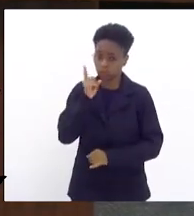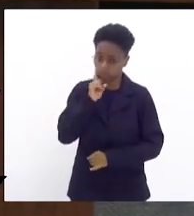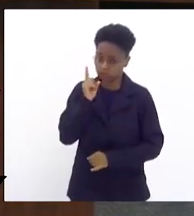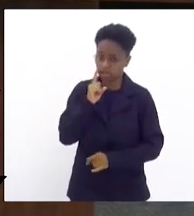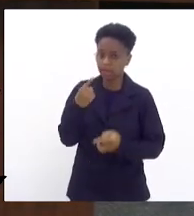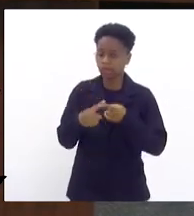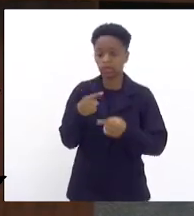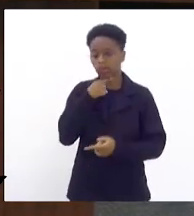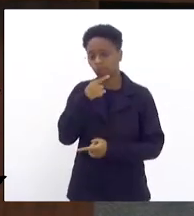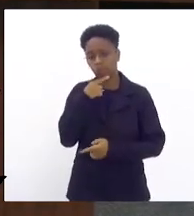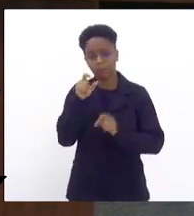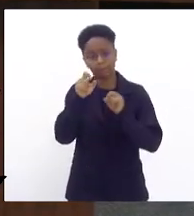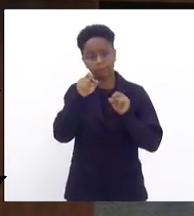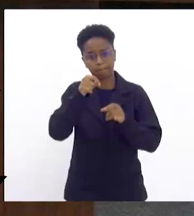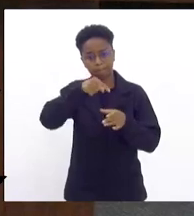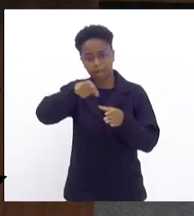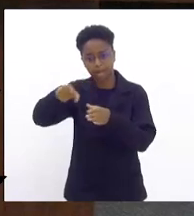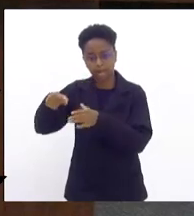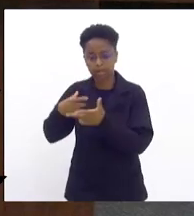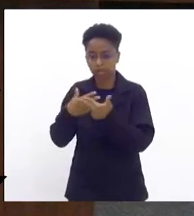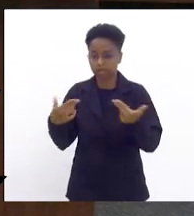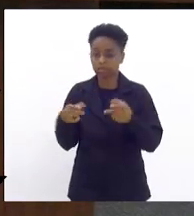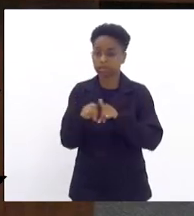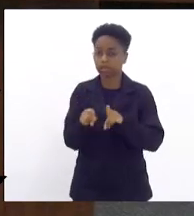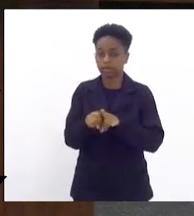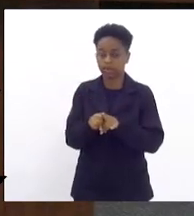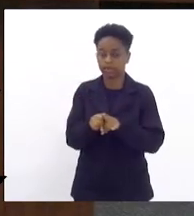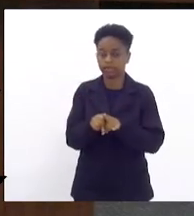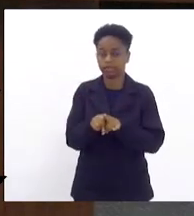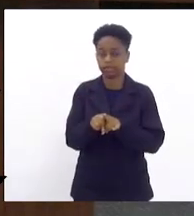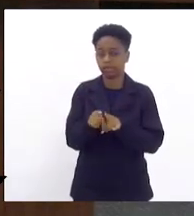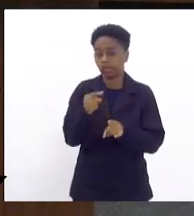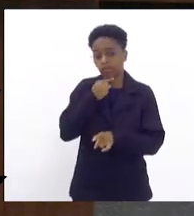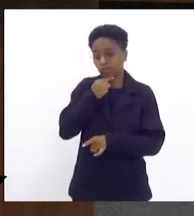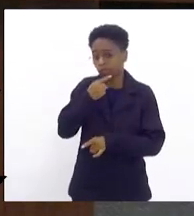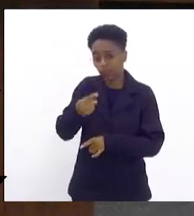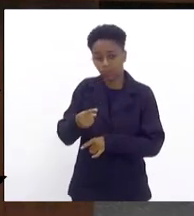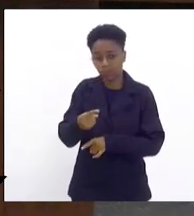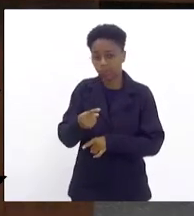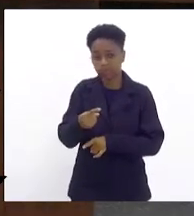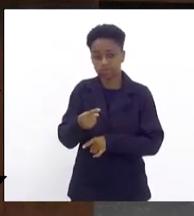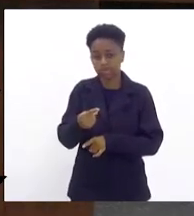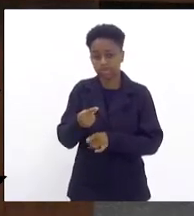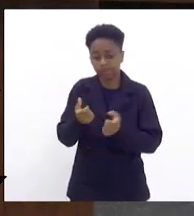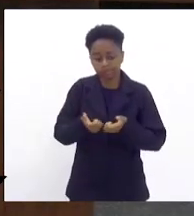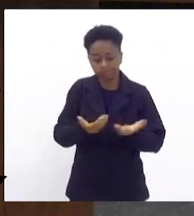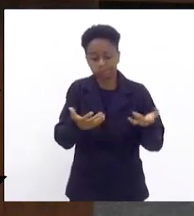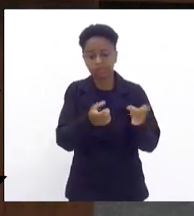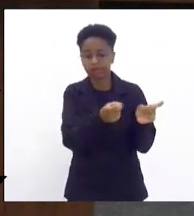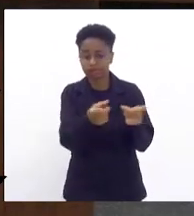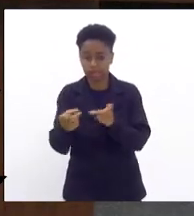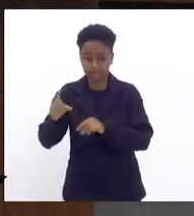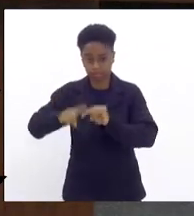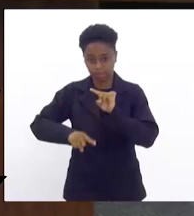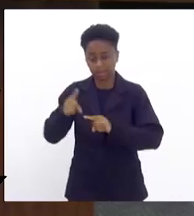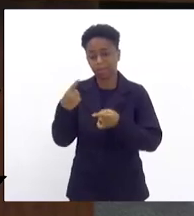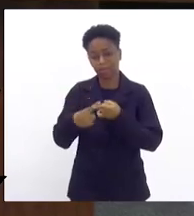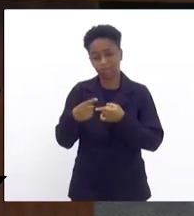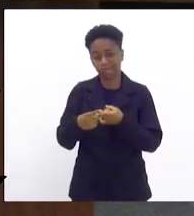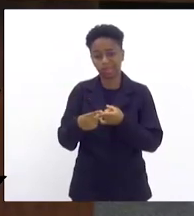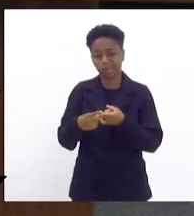as plantações, sem contar que eles não conseguem também escoar as mercadorias, né? Porque as mercadorias ficam